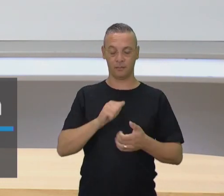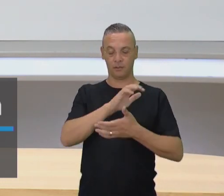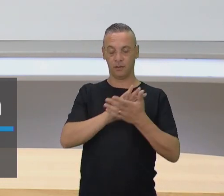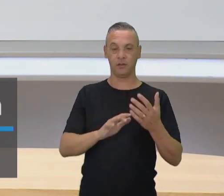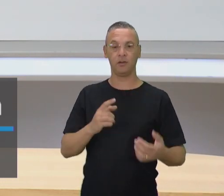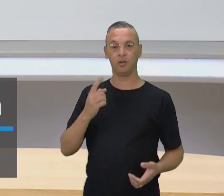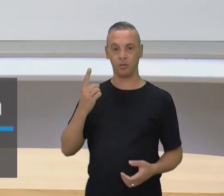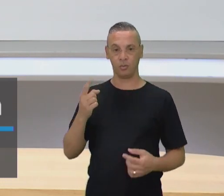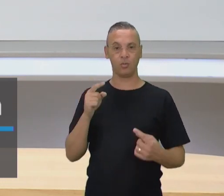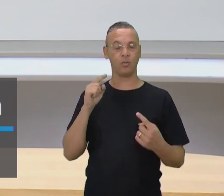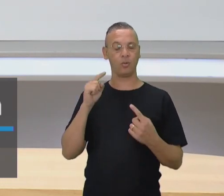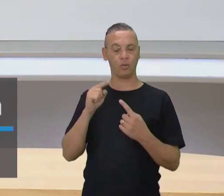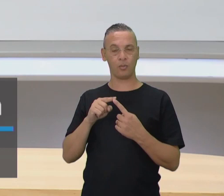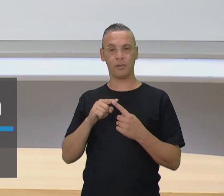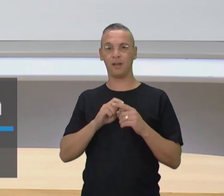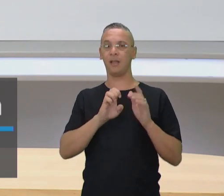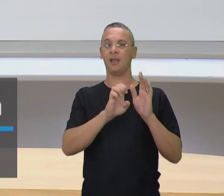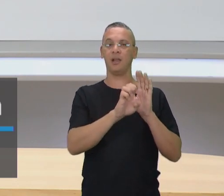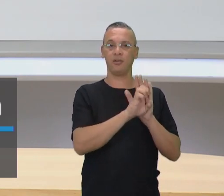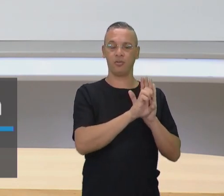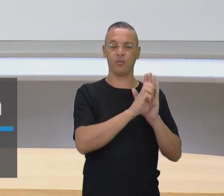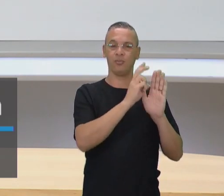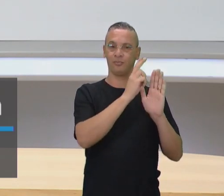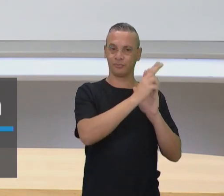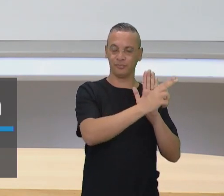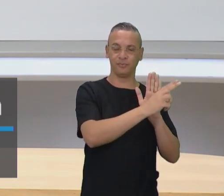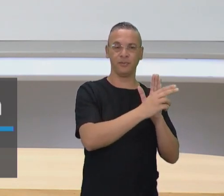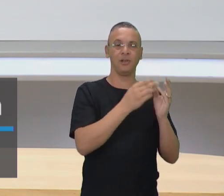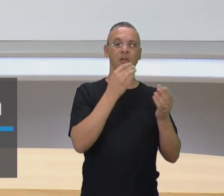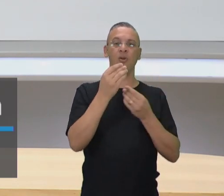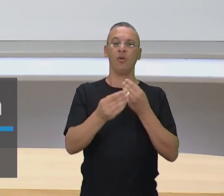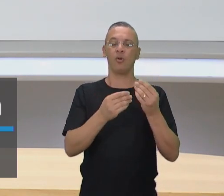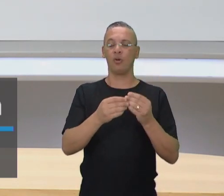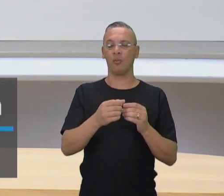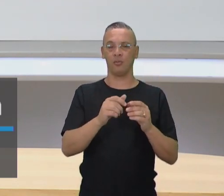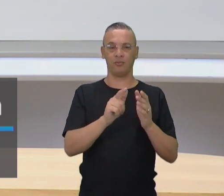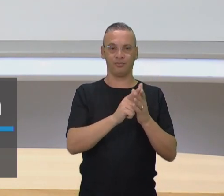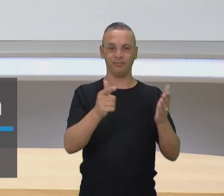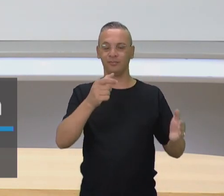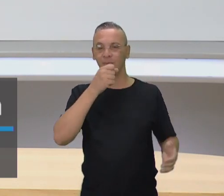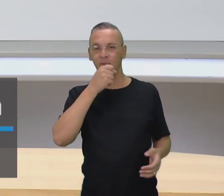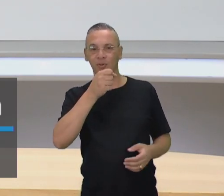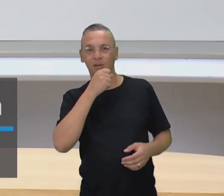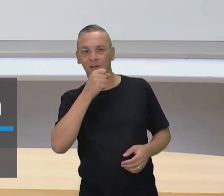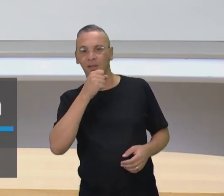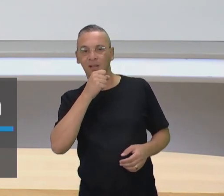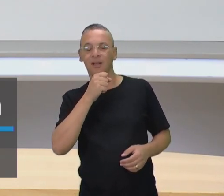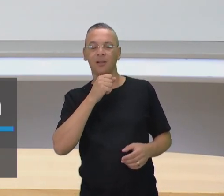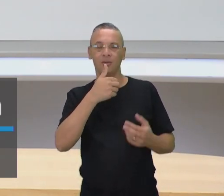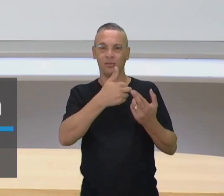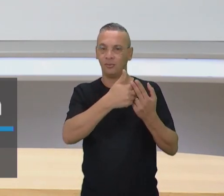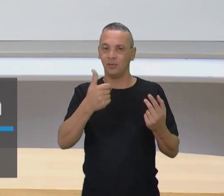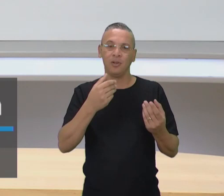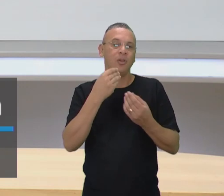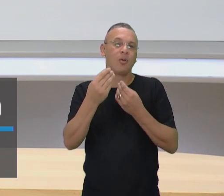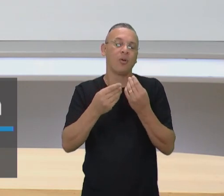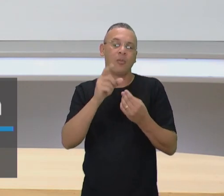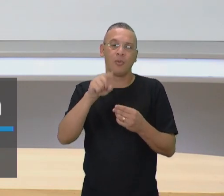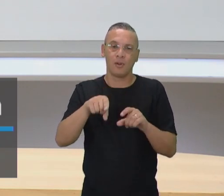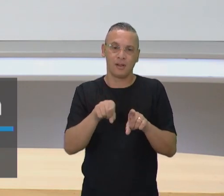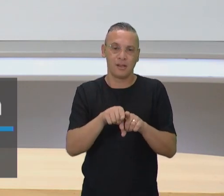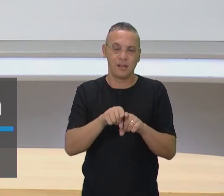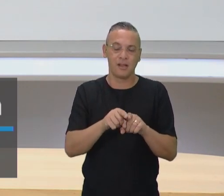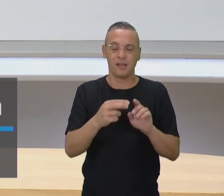gente entrou na questão dos editoriais, verificamos como que o jornalismo, qual é o procedimento do processo jornalístico,